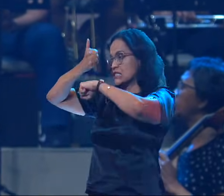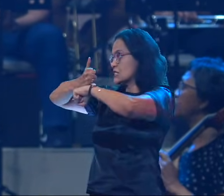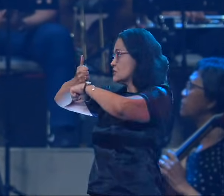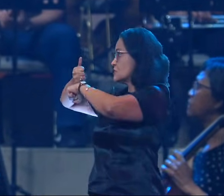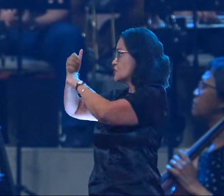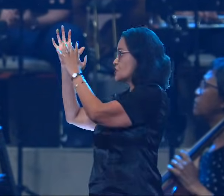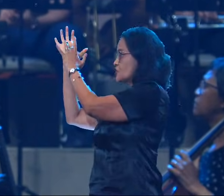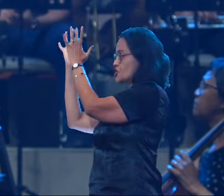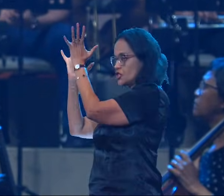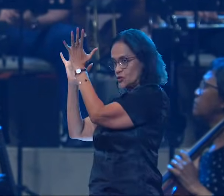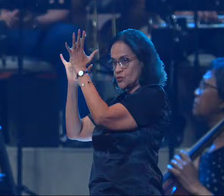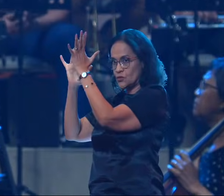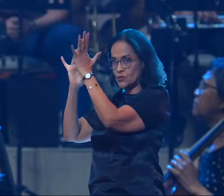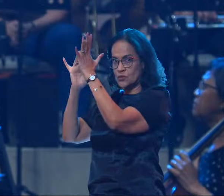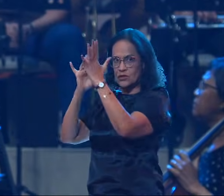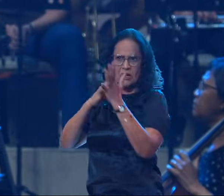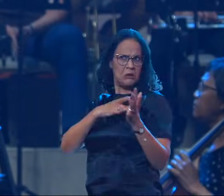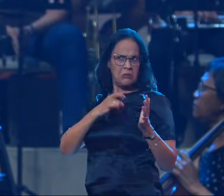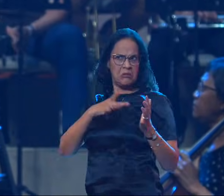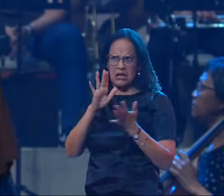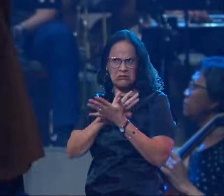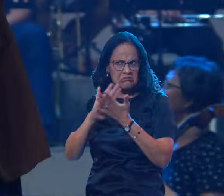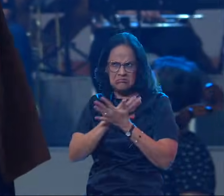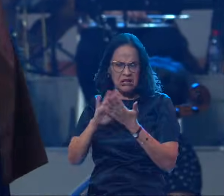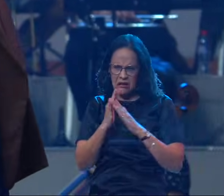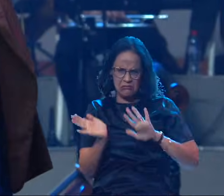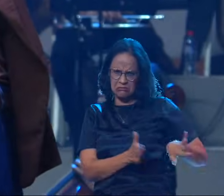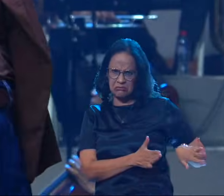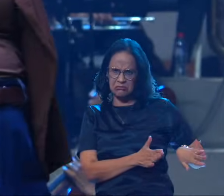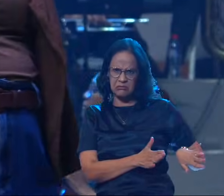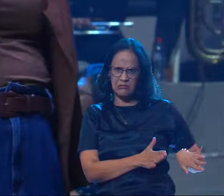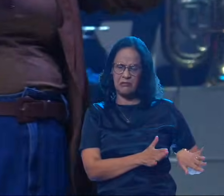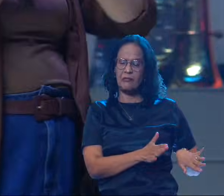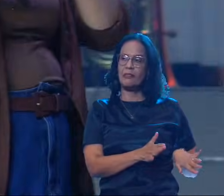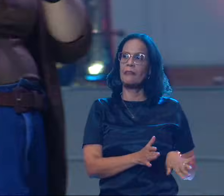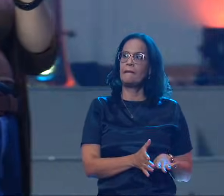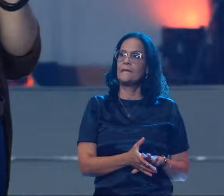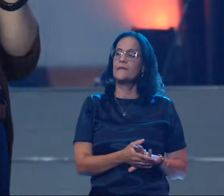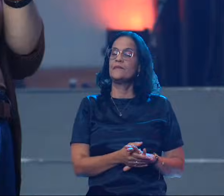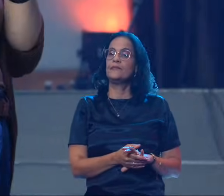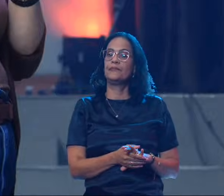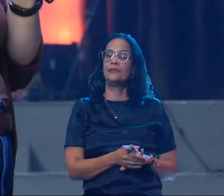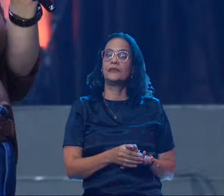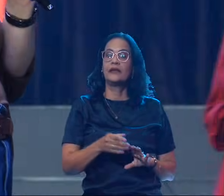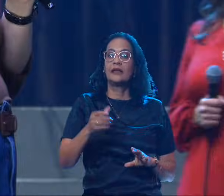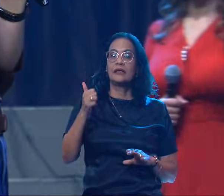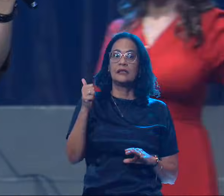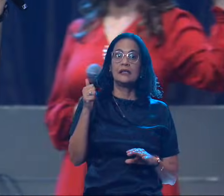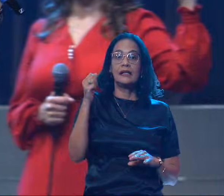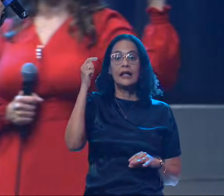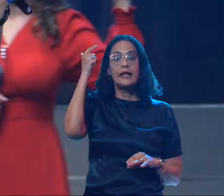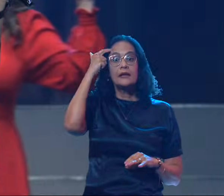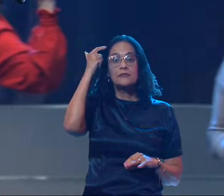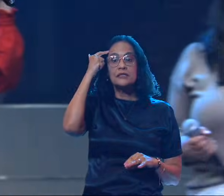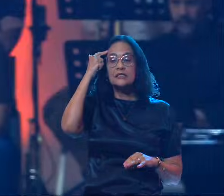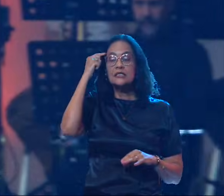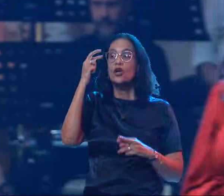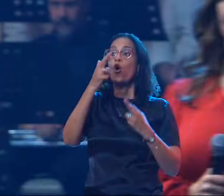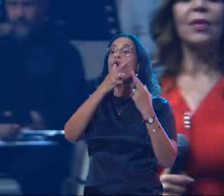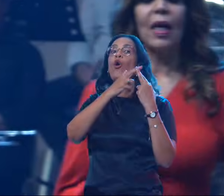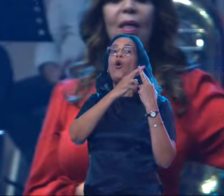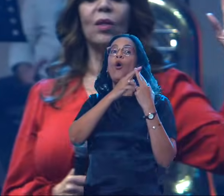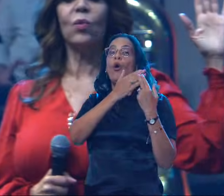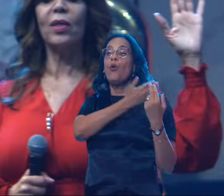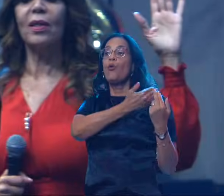ombros. Não tema o que está acontecendo, meu irmão. Lembra disso? O governo